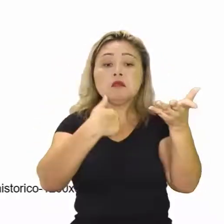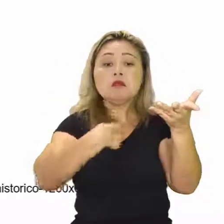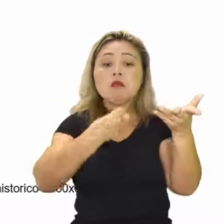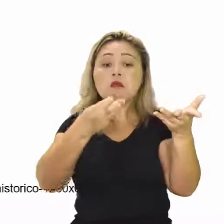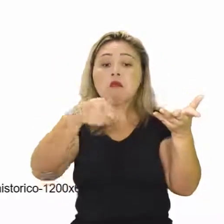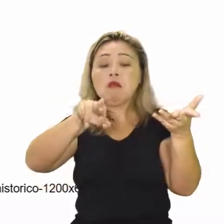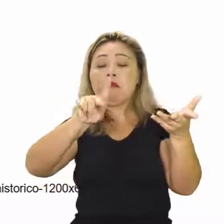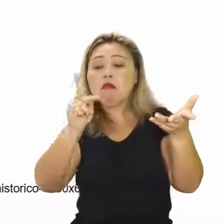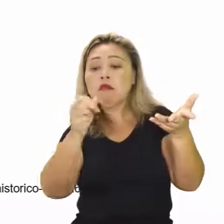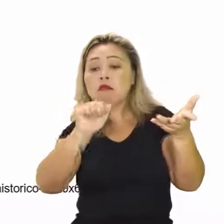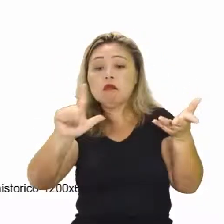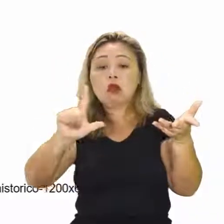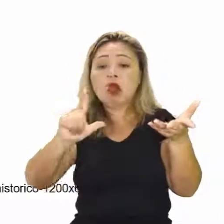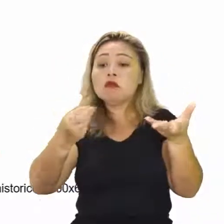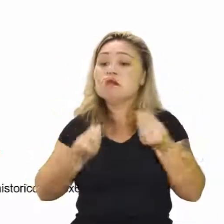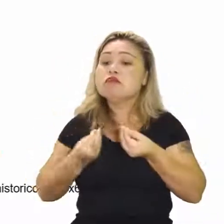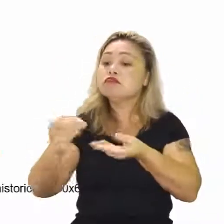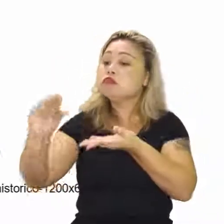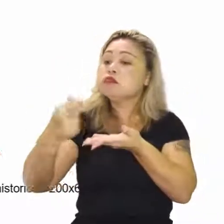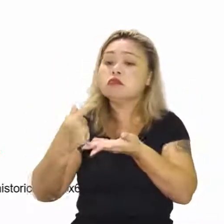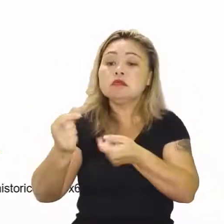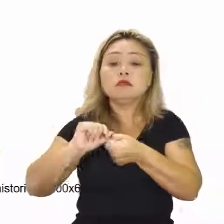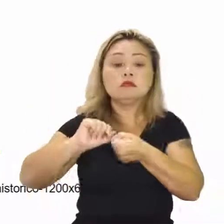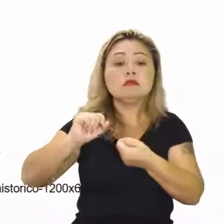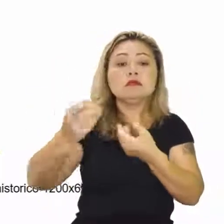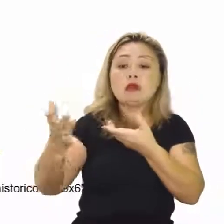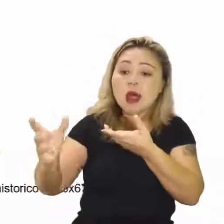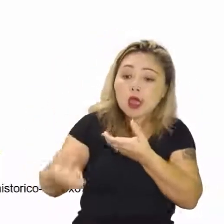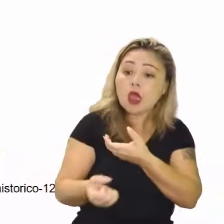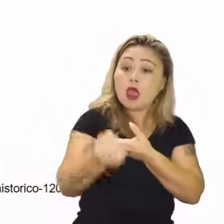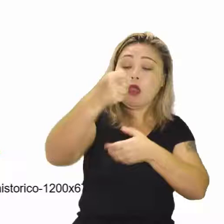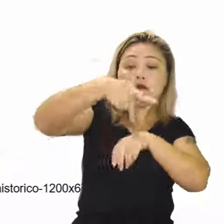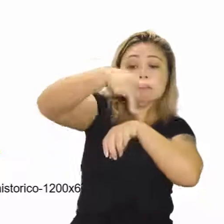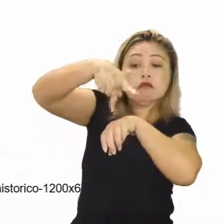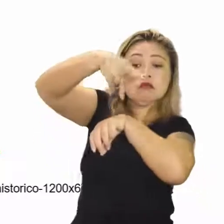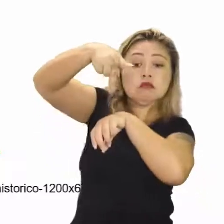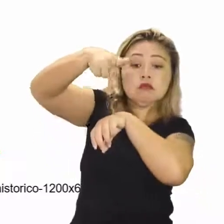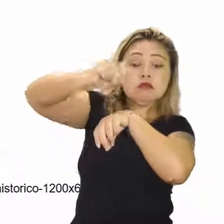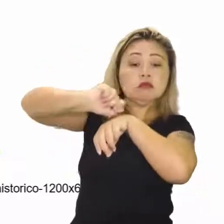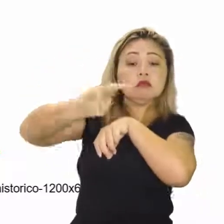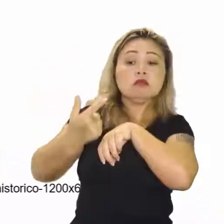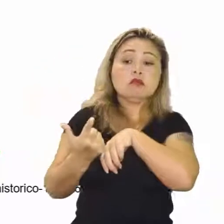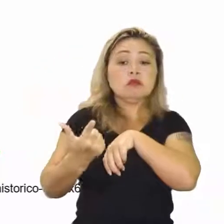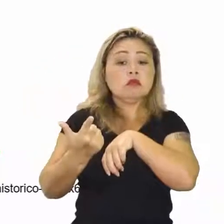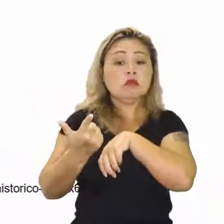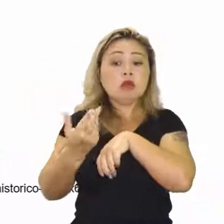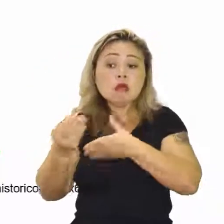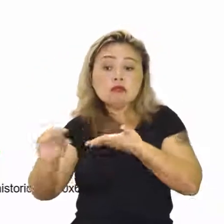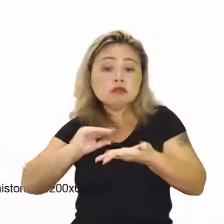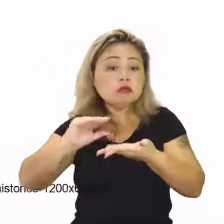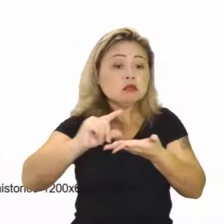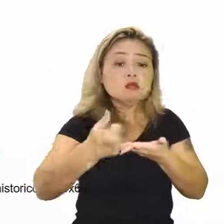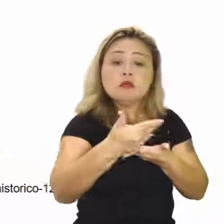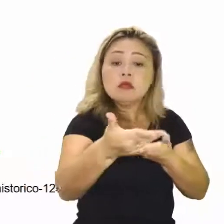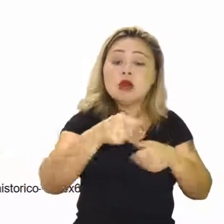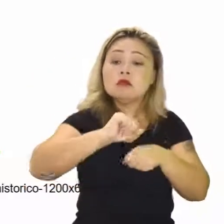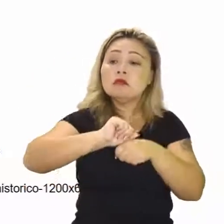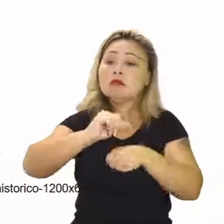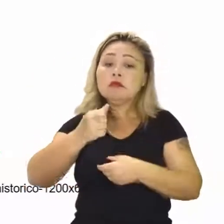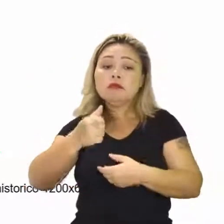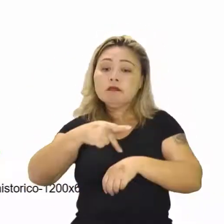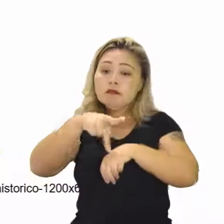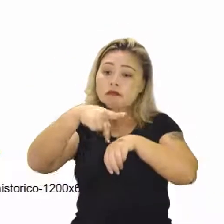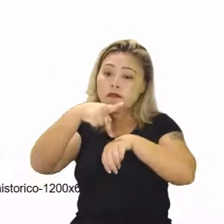recursos financeiros para a recuperação econômica dos países capitalistas ocidentais. É isso daqui,